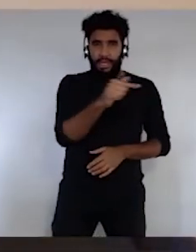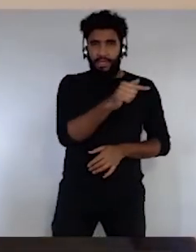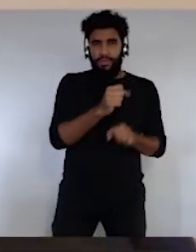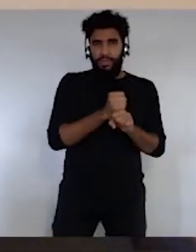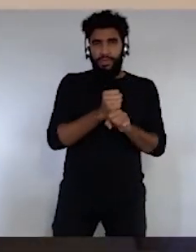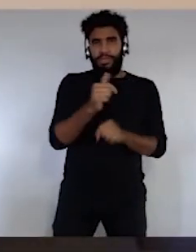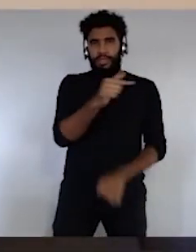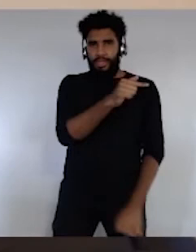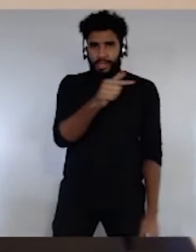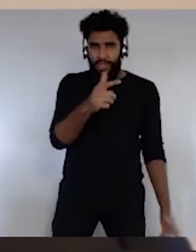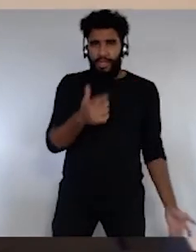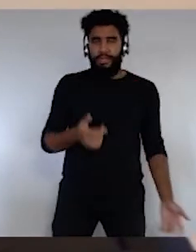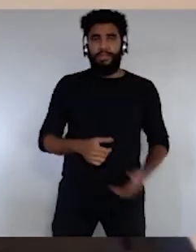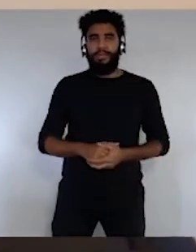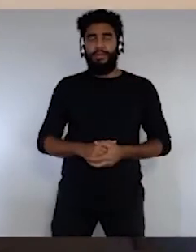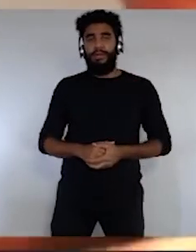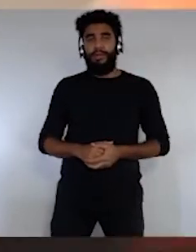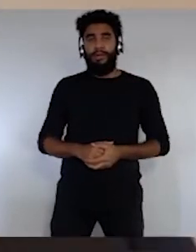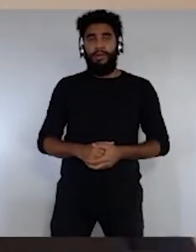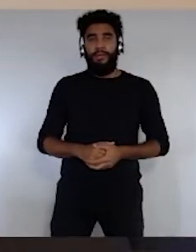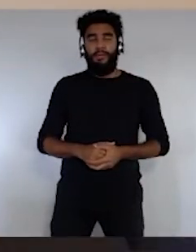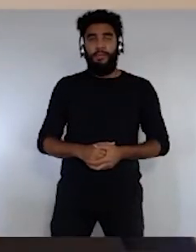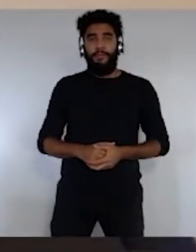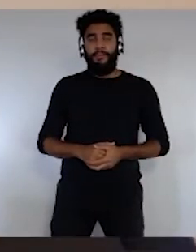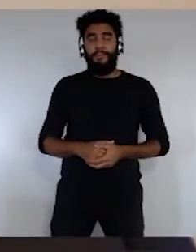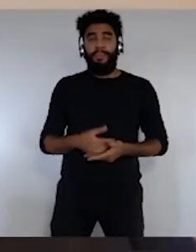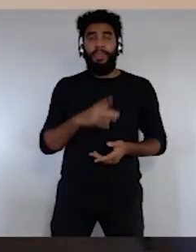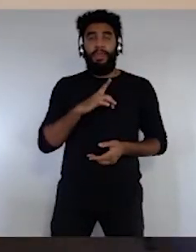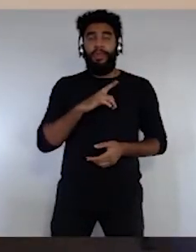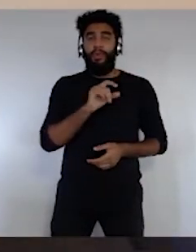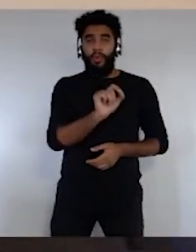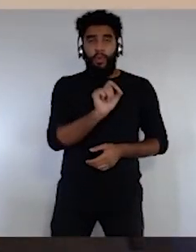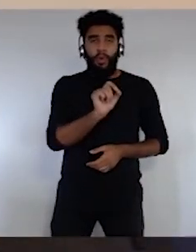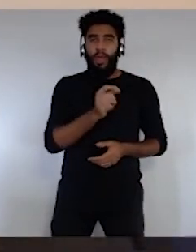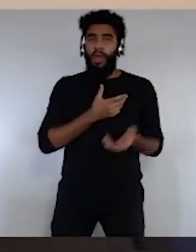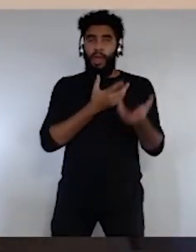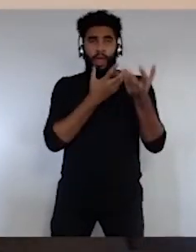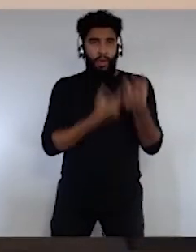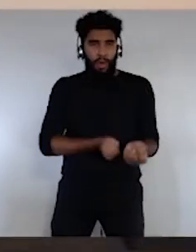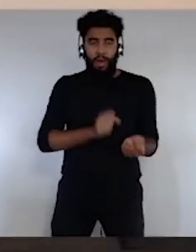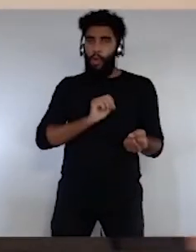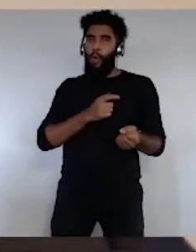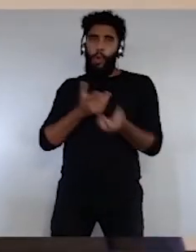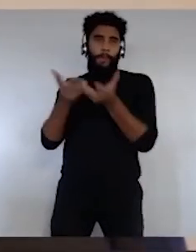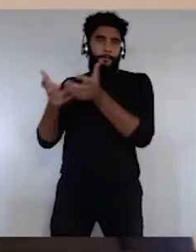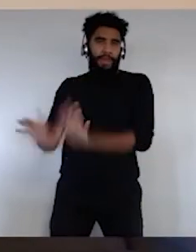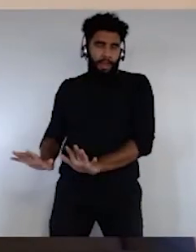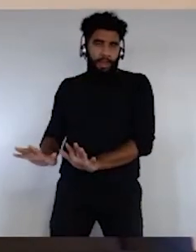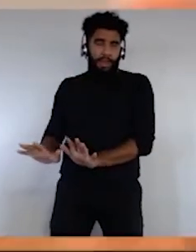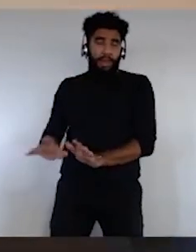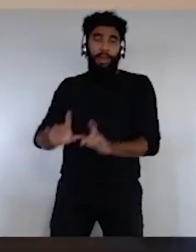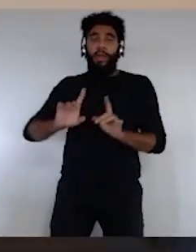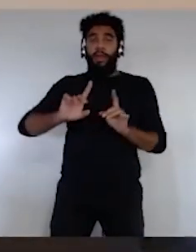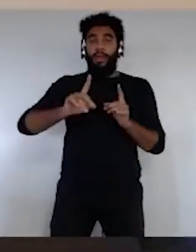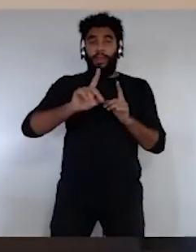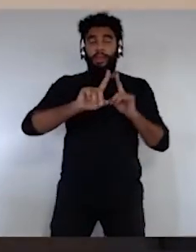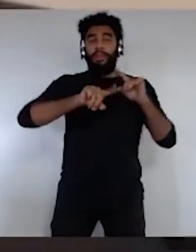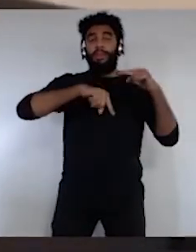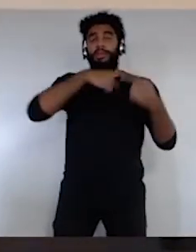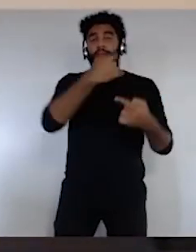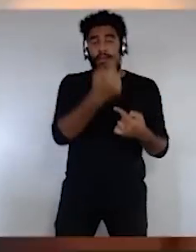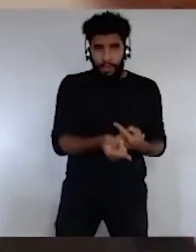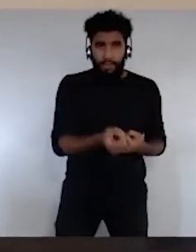ao mesmo tempo, pode ser objeto de recurso, é estranho. Por outro lado, permite-se a prisão do condenado, mas também vai haver